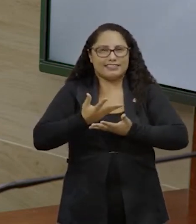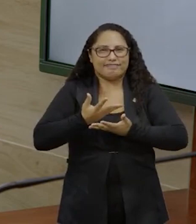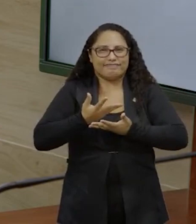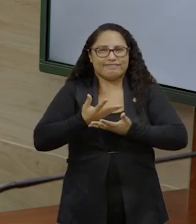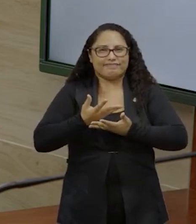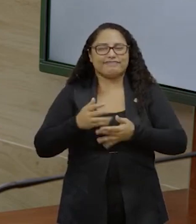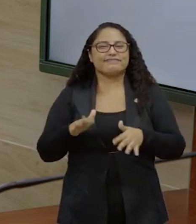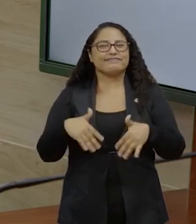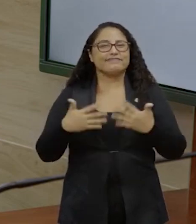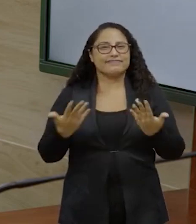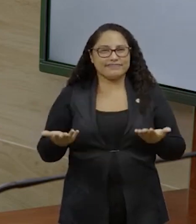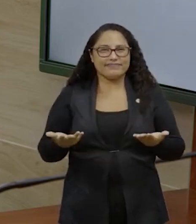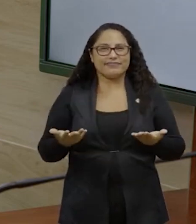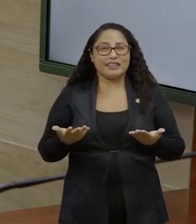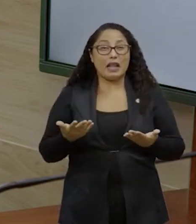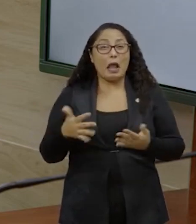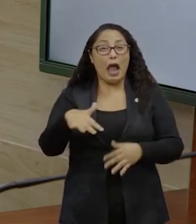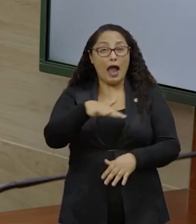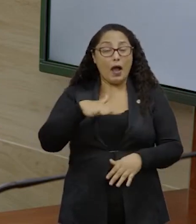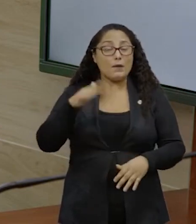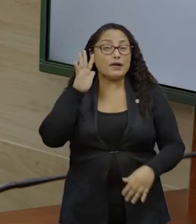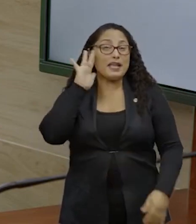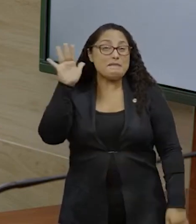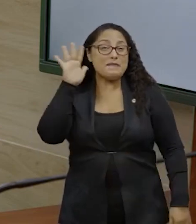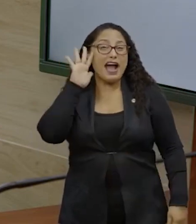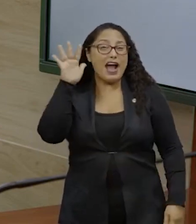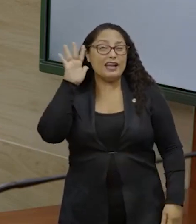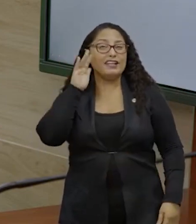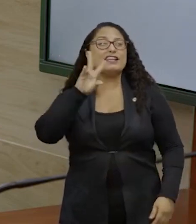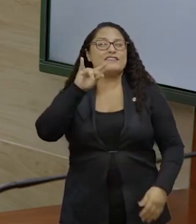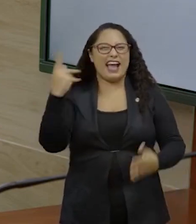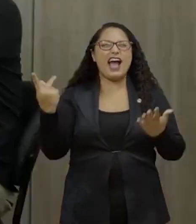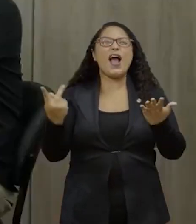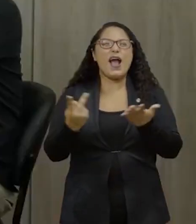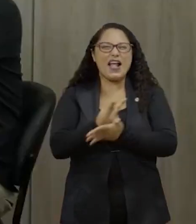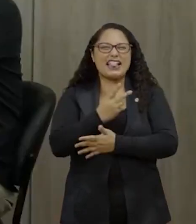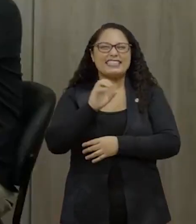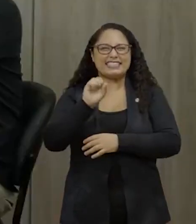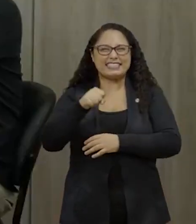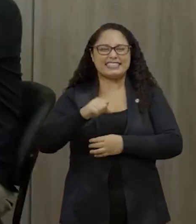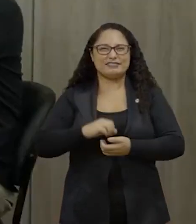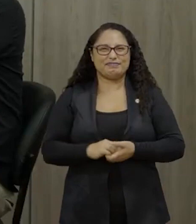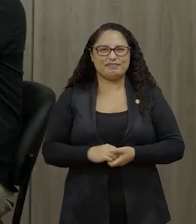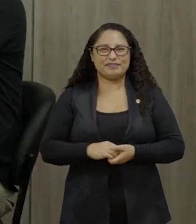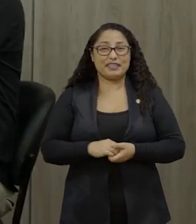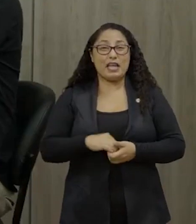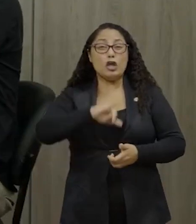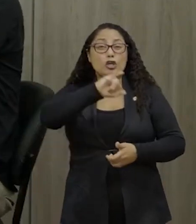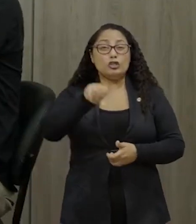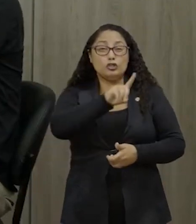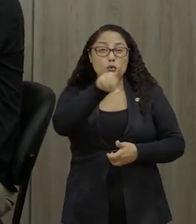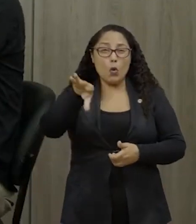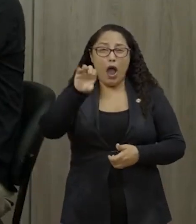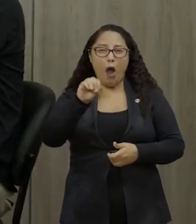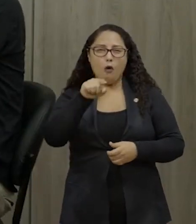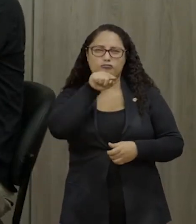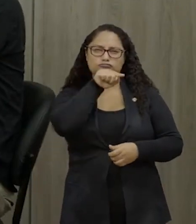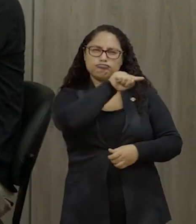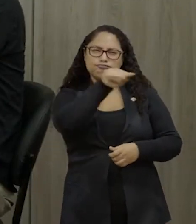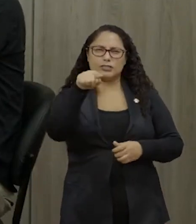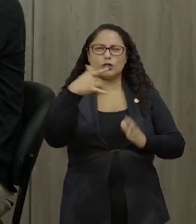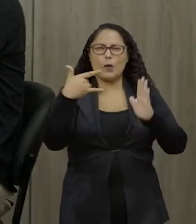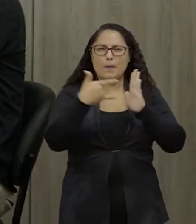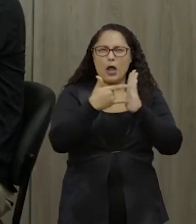Então, é algo que eu imagino que vai acontecer. João, para quem